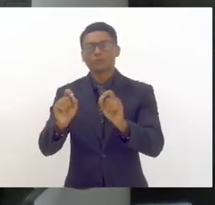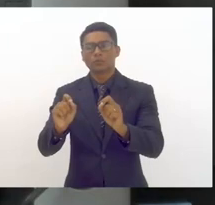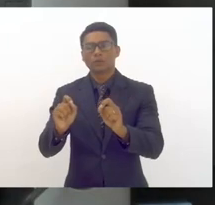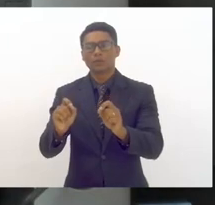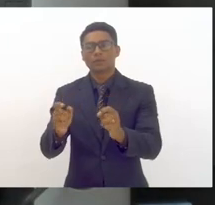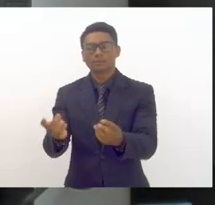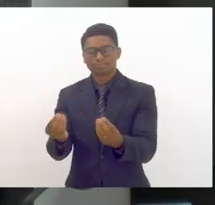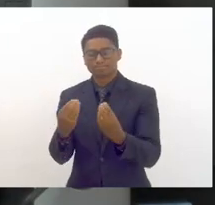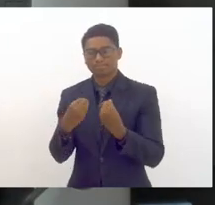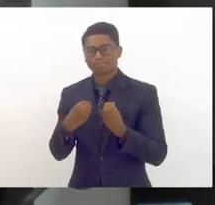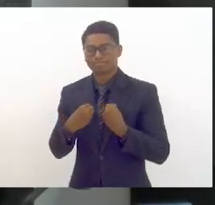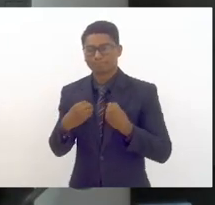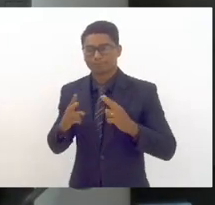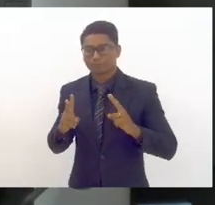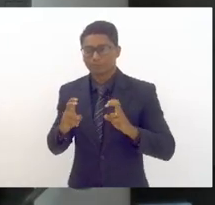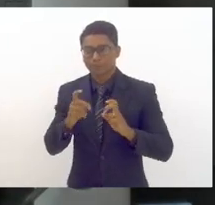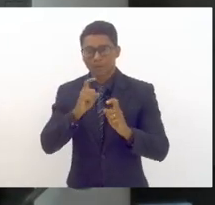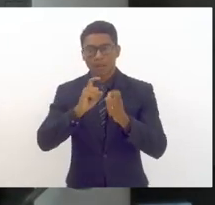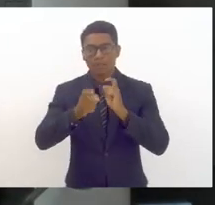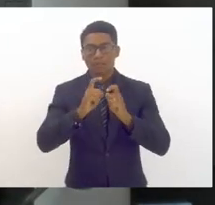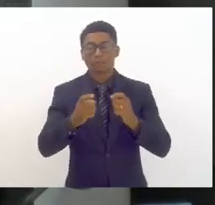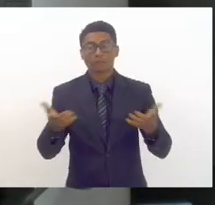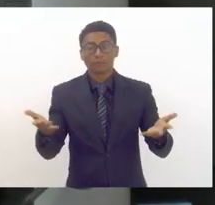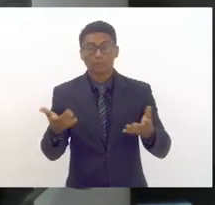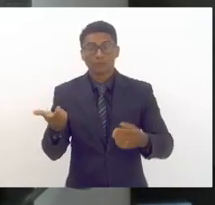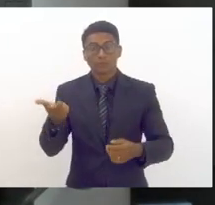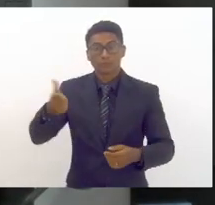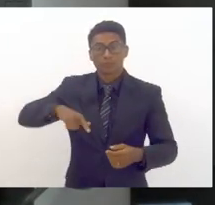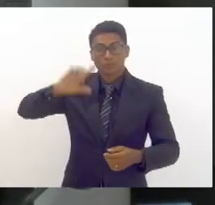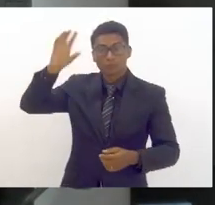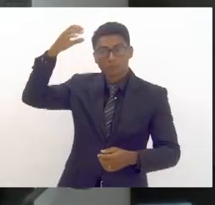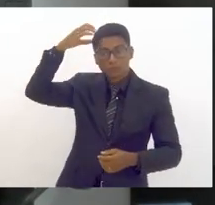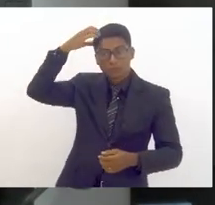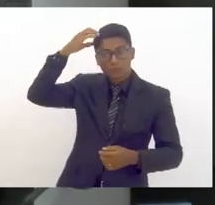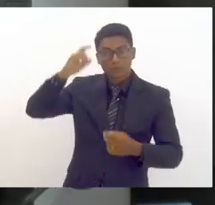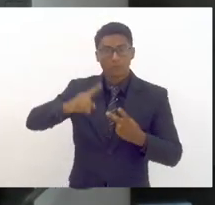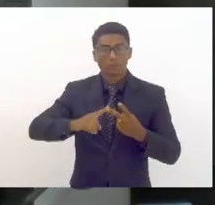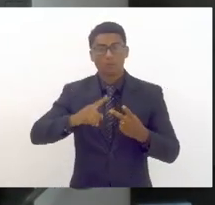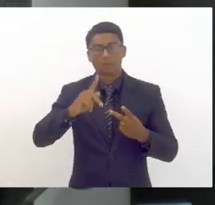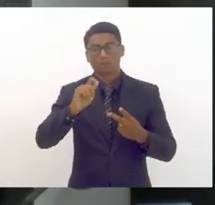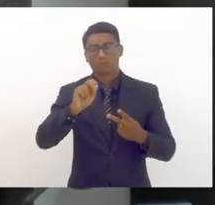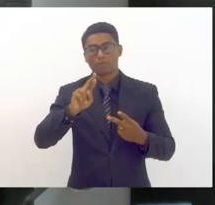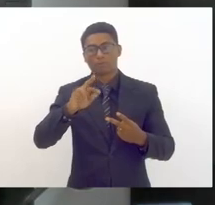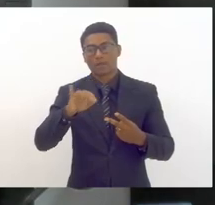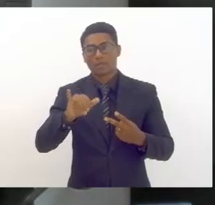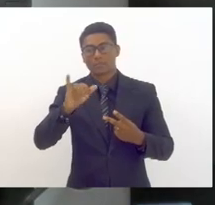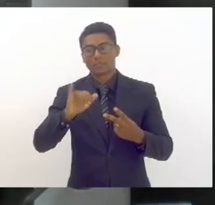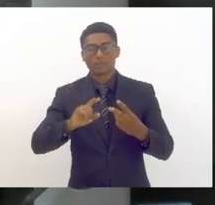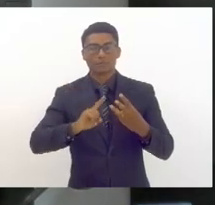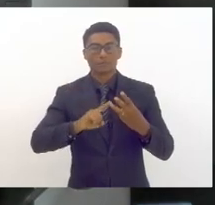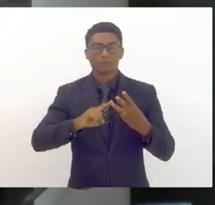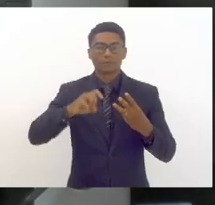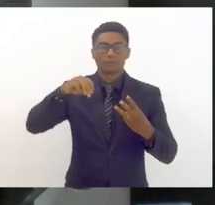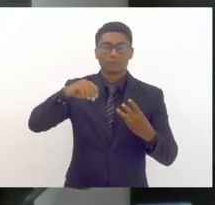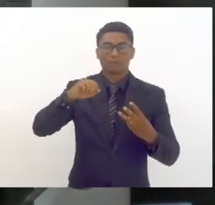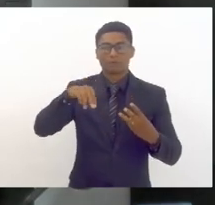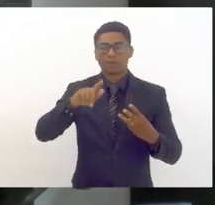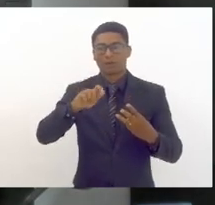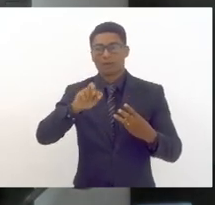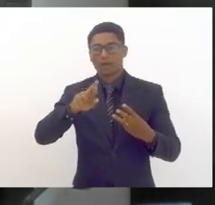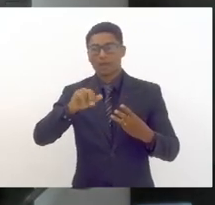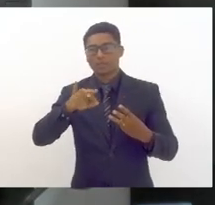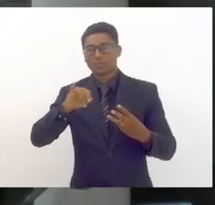debate. Esse ano, novamente, Angra dos Reis, assim como Paraty, Mangaratiba, como outros municípios do estado do Rio de